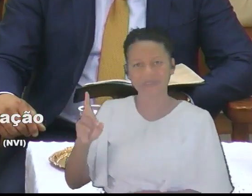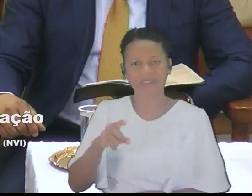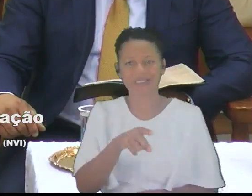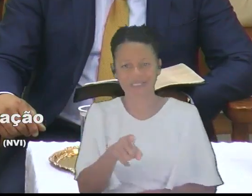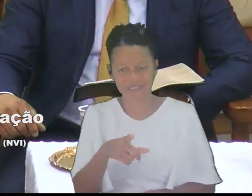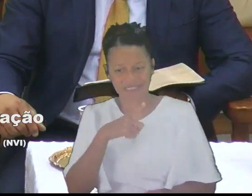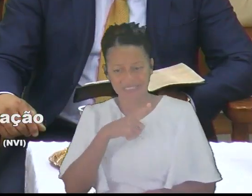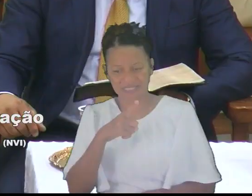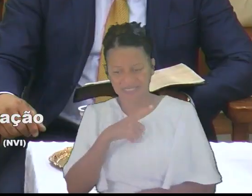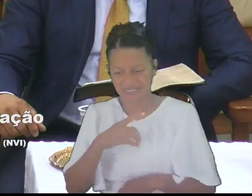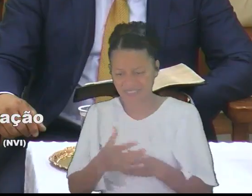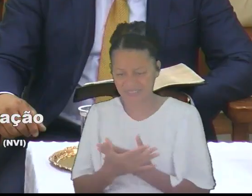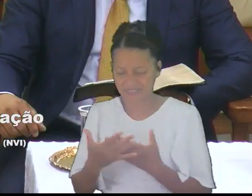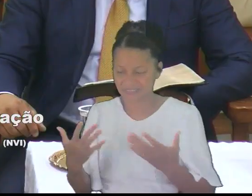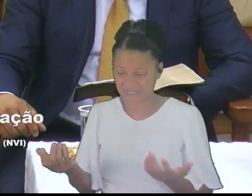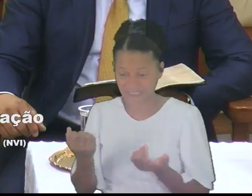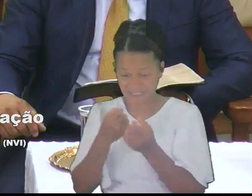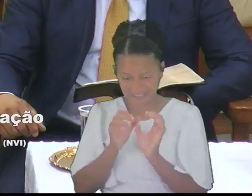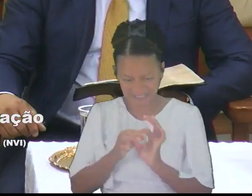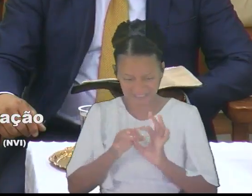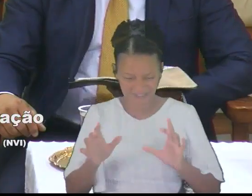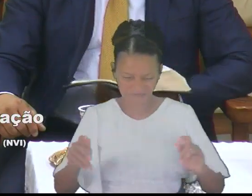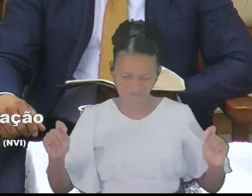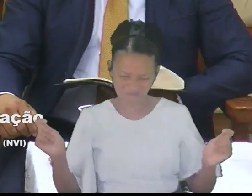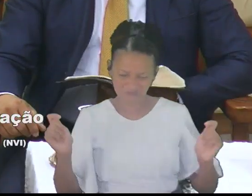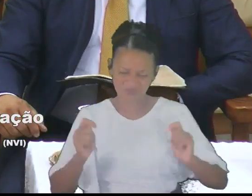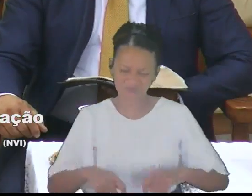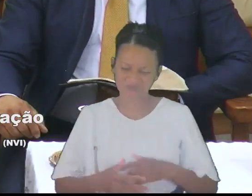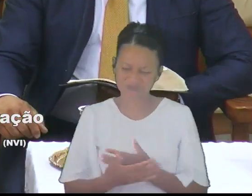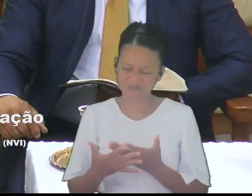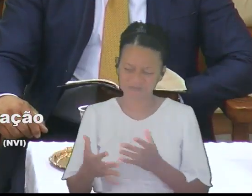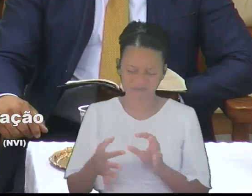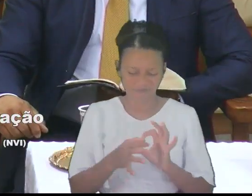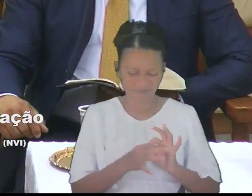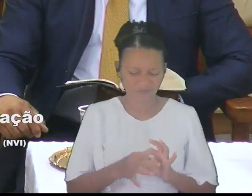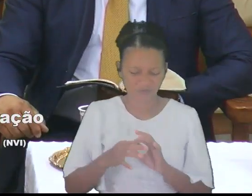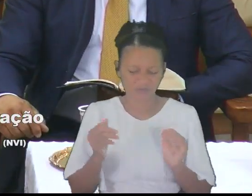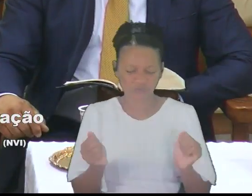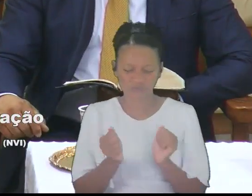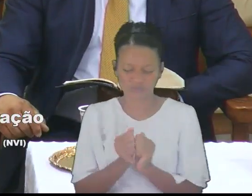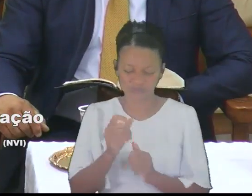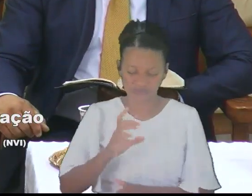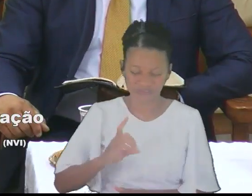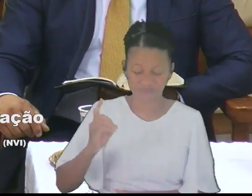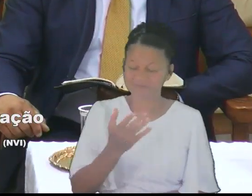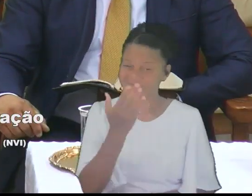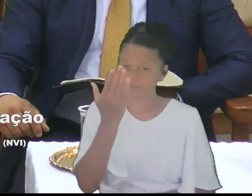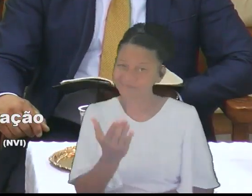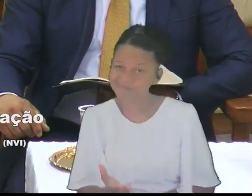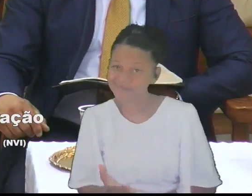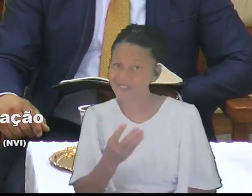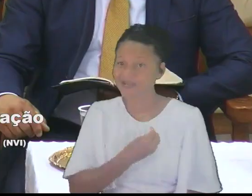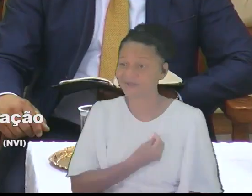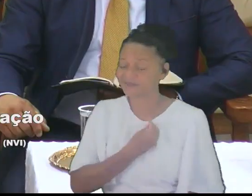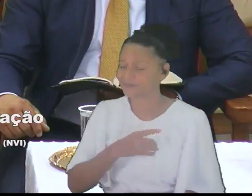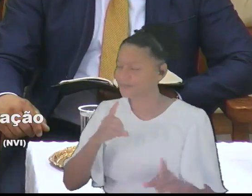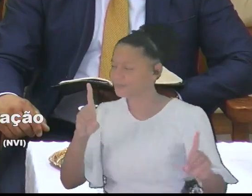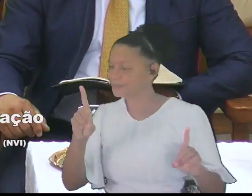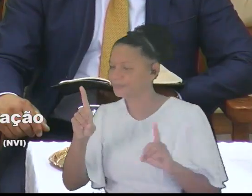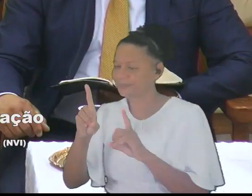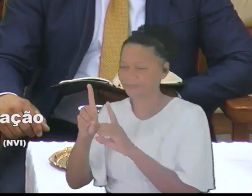ter liberdade. É você ter comunhão com Deus. É você viver perto de